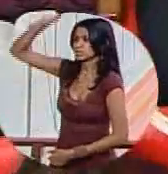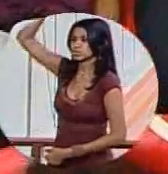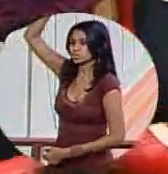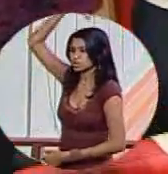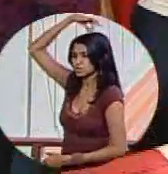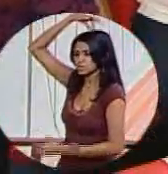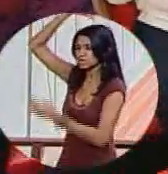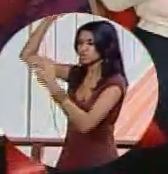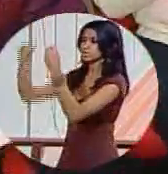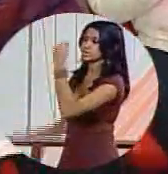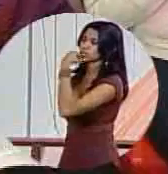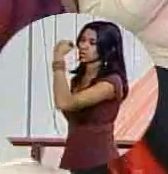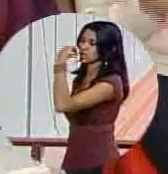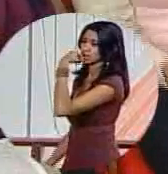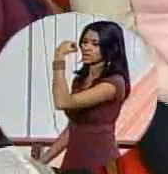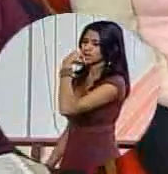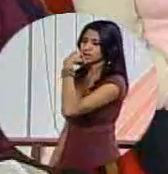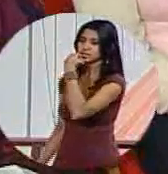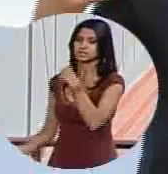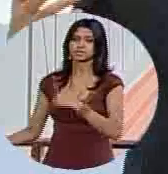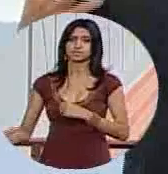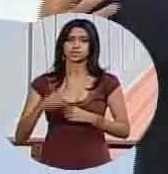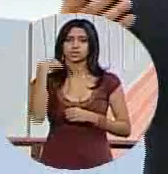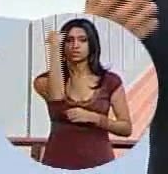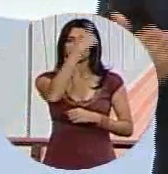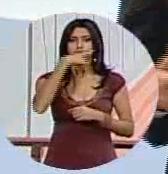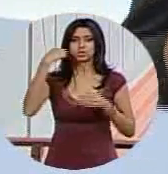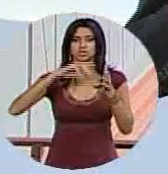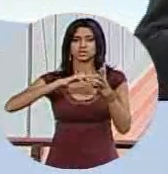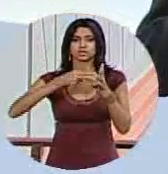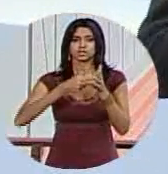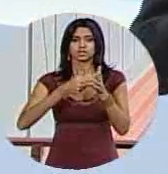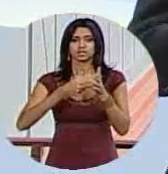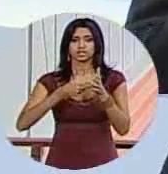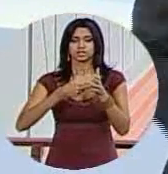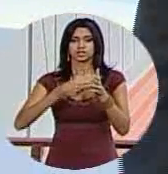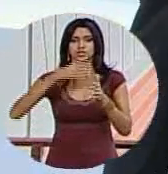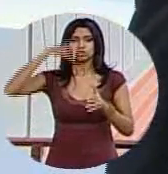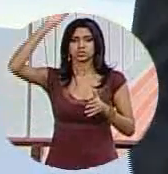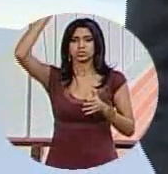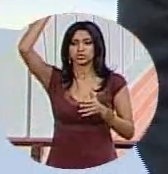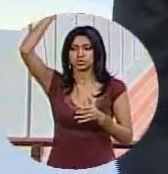abate. O rosto é a aparência, o seu semblante espiritual.